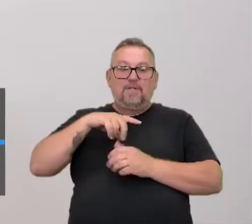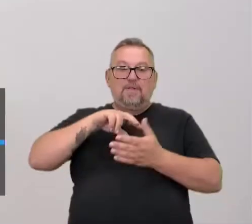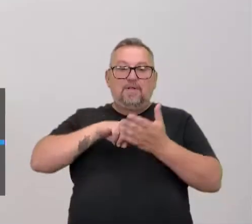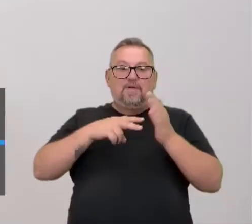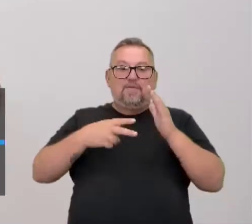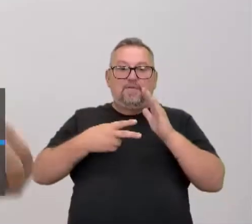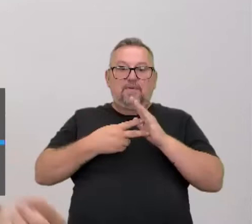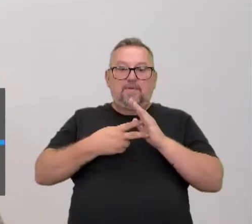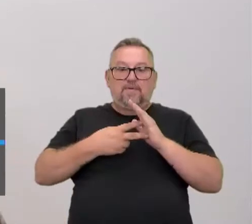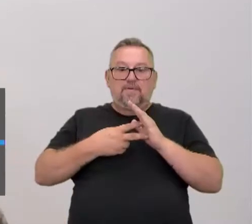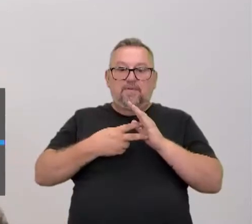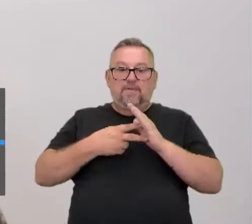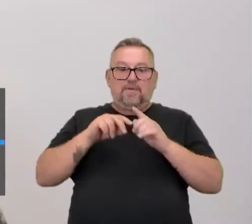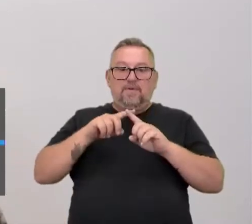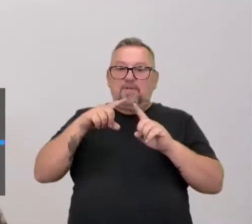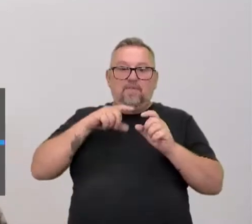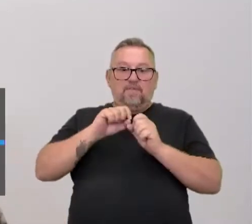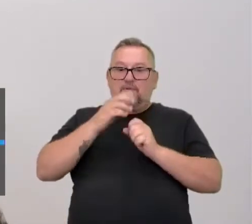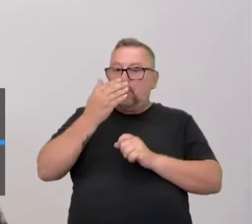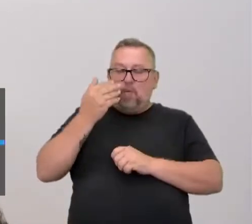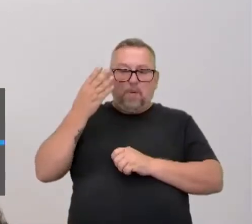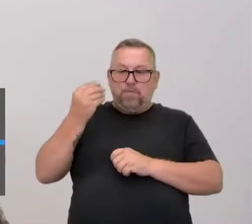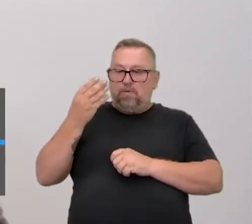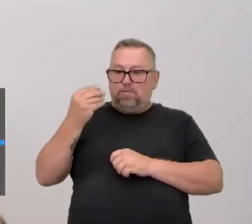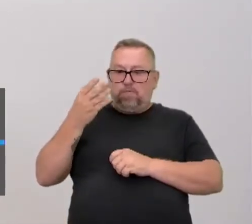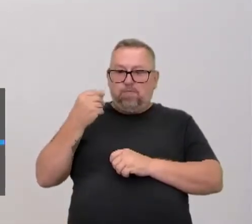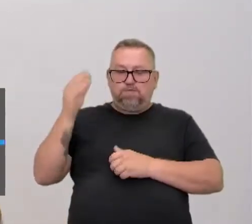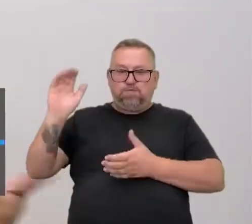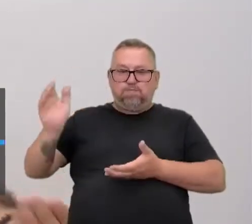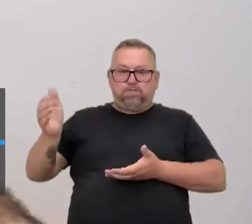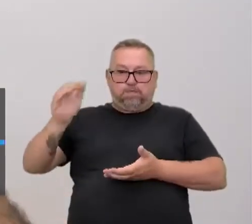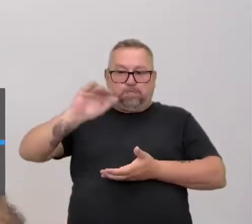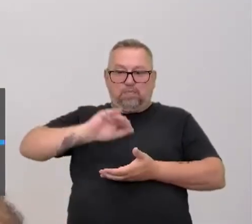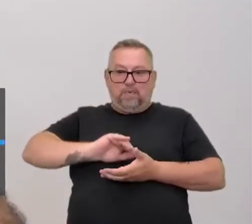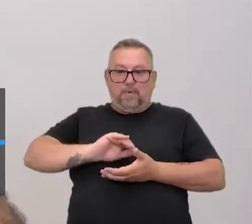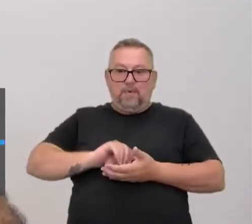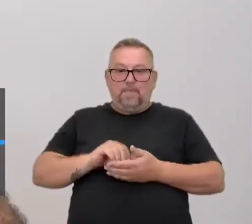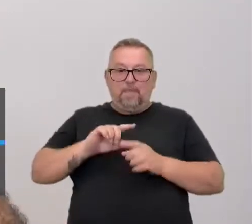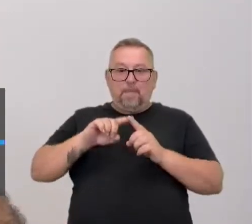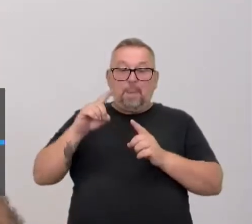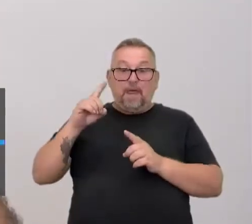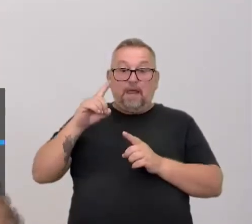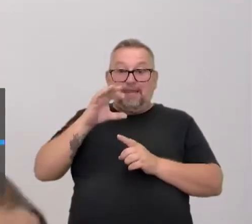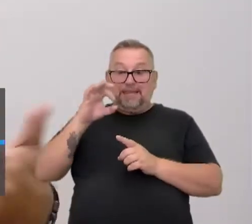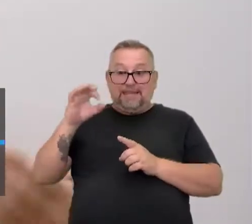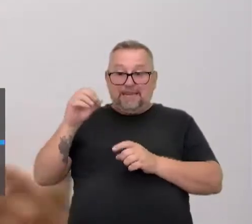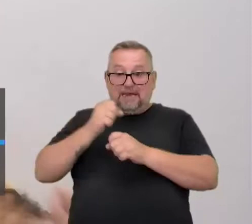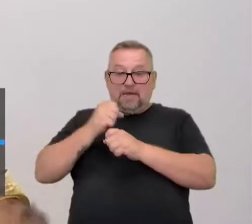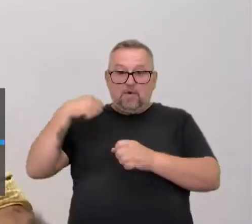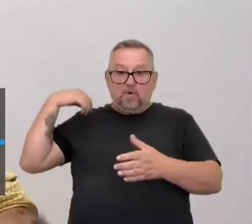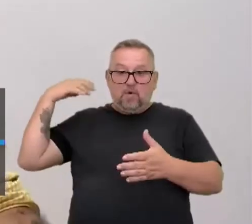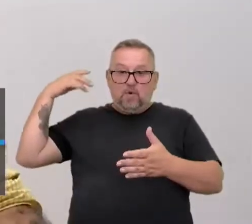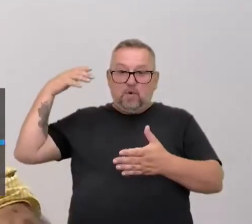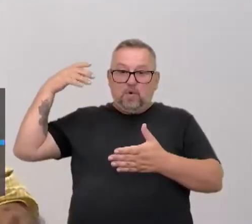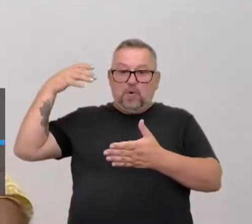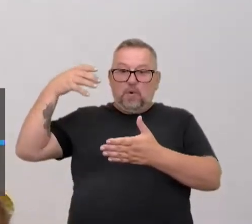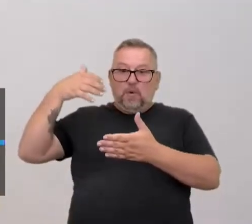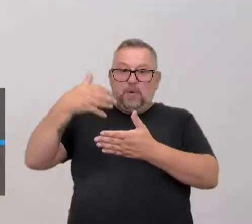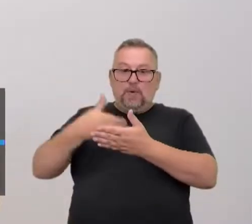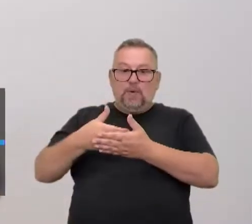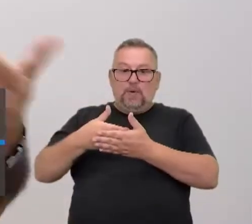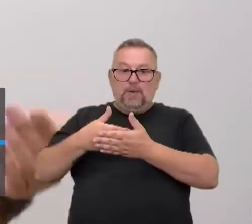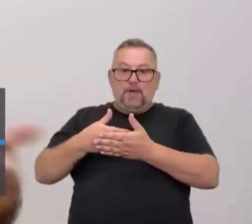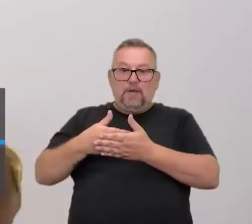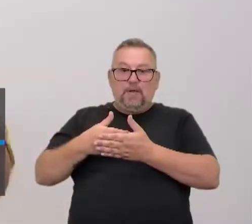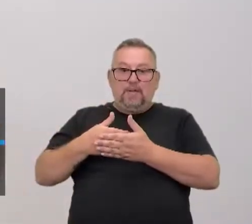que a gente não foi feito para comer muito. Sim. Só que nos últimos 100 anos, a nossa oferta de alimentos ela